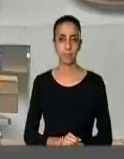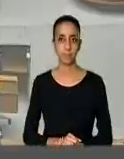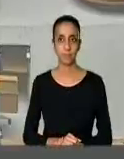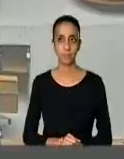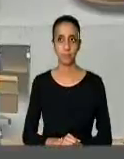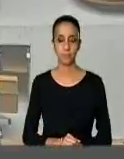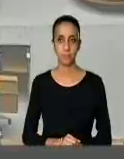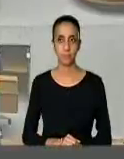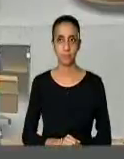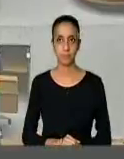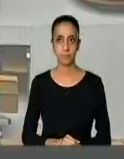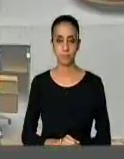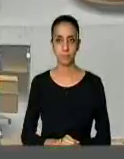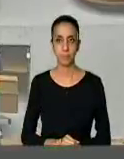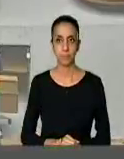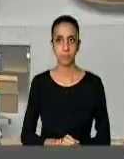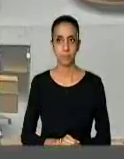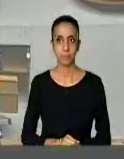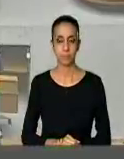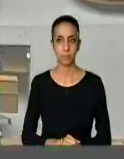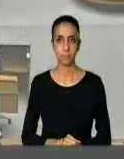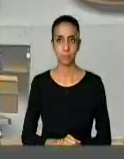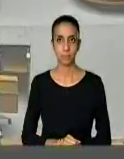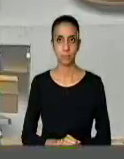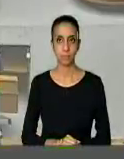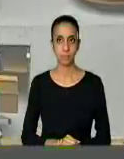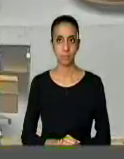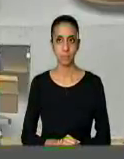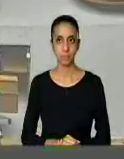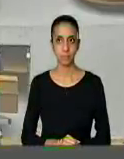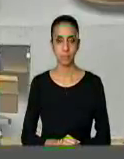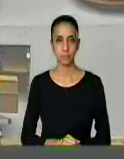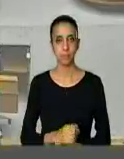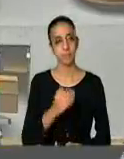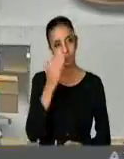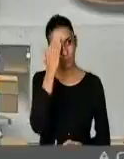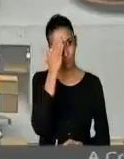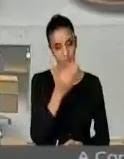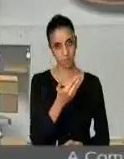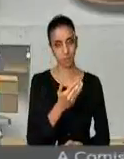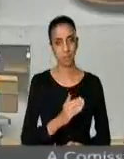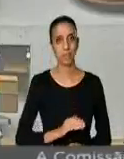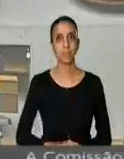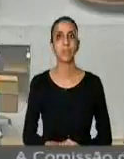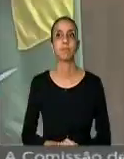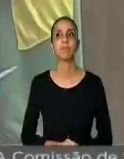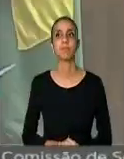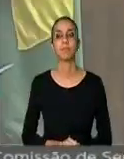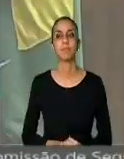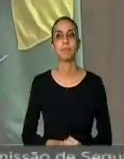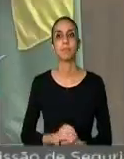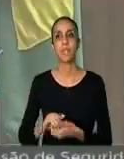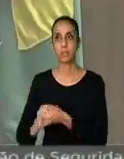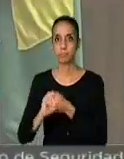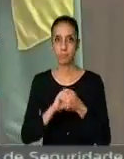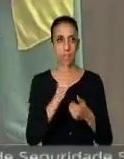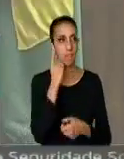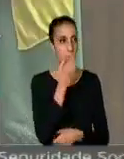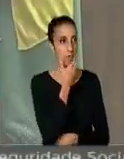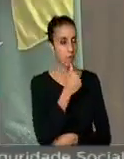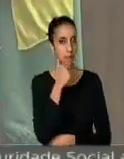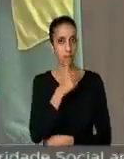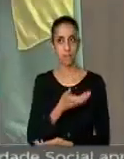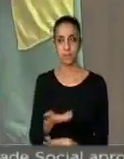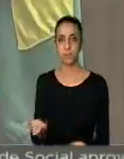senhor já se encontra na tribuna, Vossa Excelência tem a palavra. Muito obrigado, senhor presidente, a quem saúdo por extensão os colegas deputados e